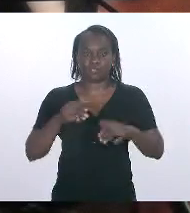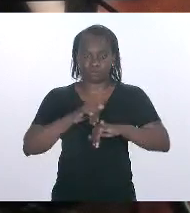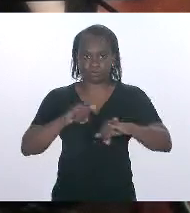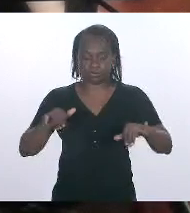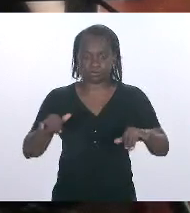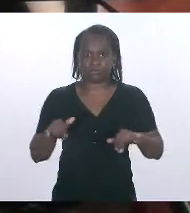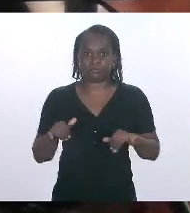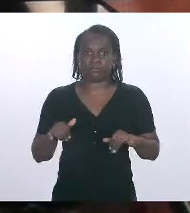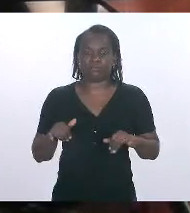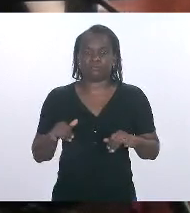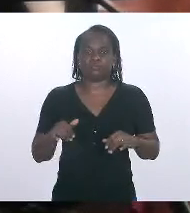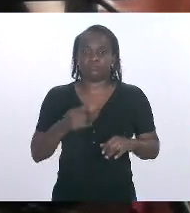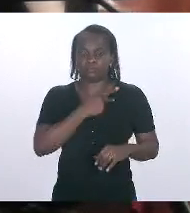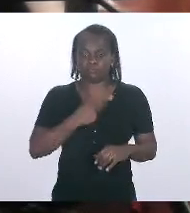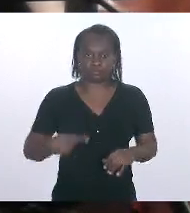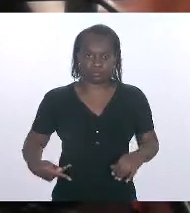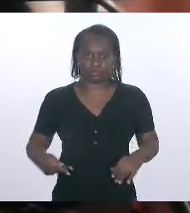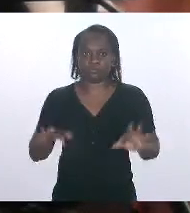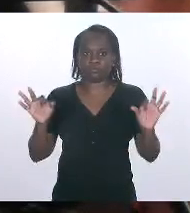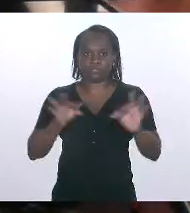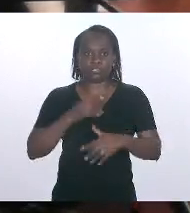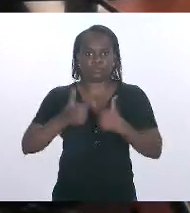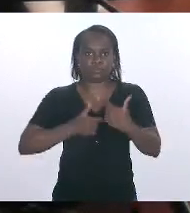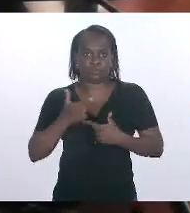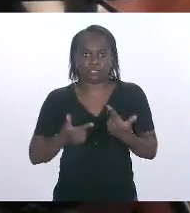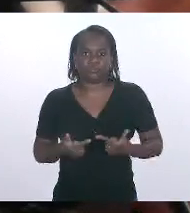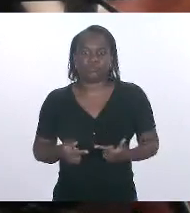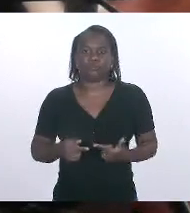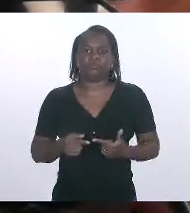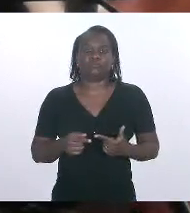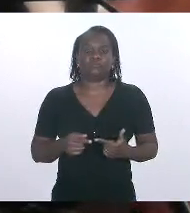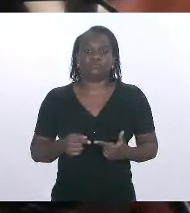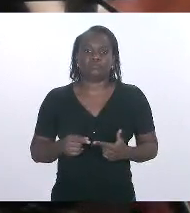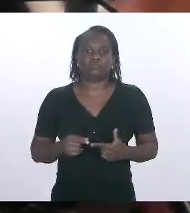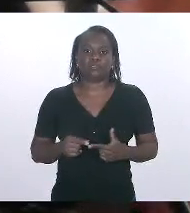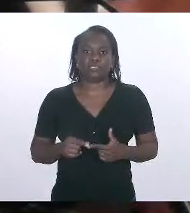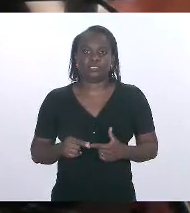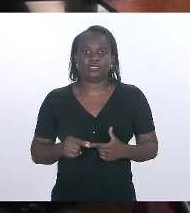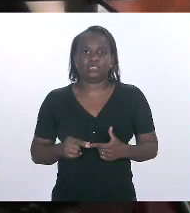Antes de encerrar os trabalhos.